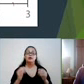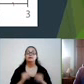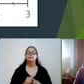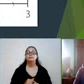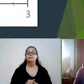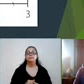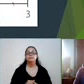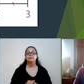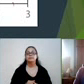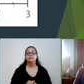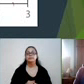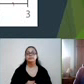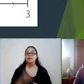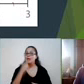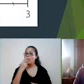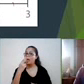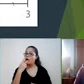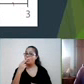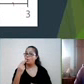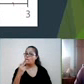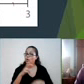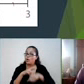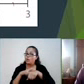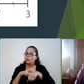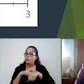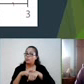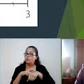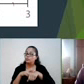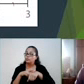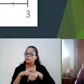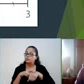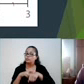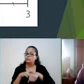azul. Fazer de roxo.